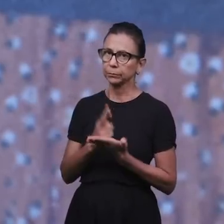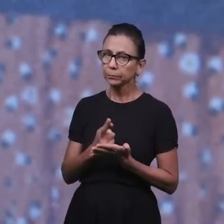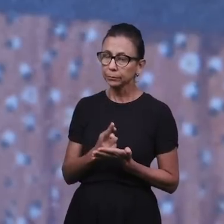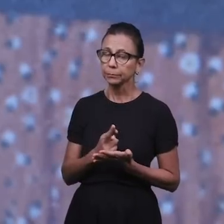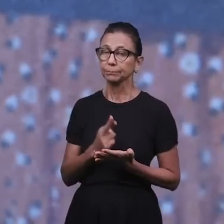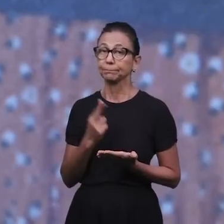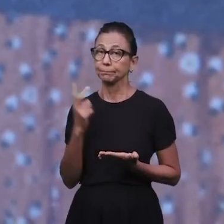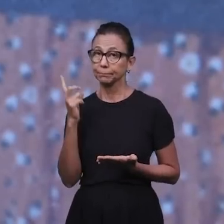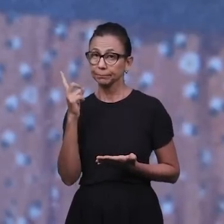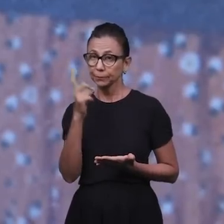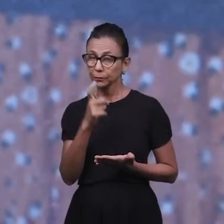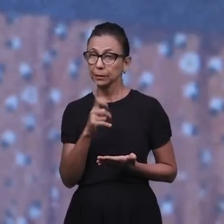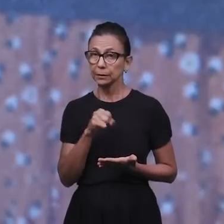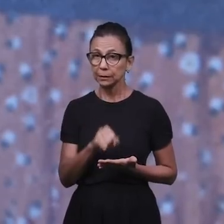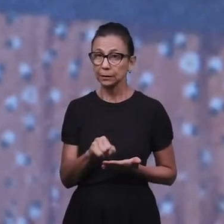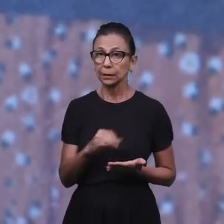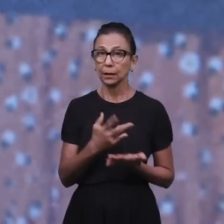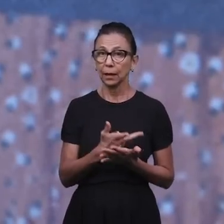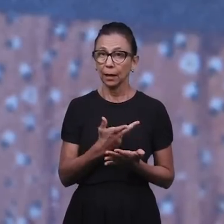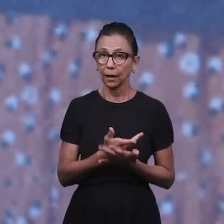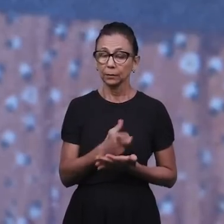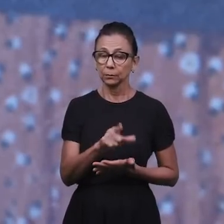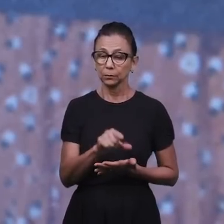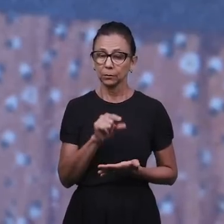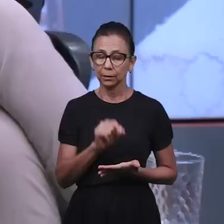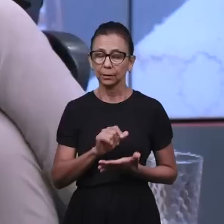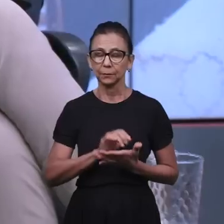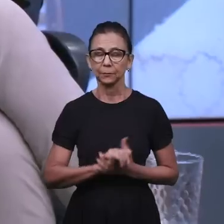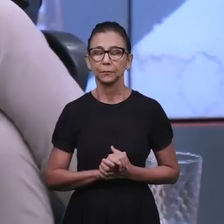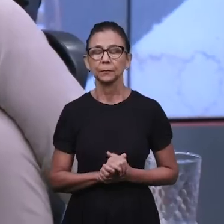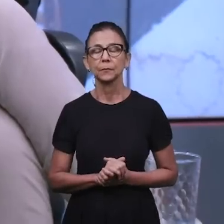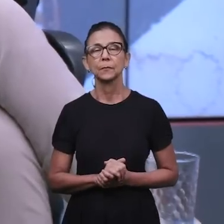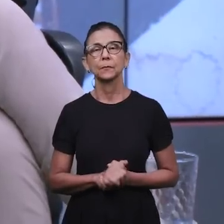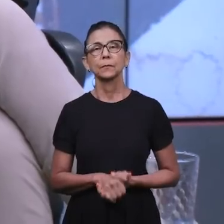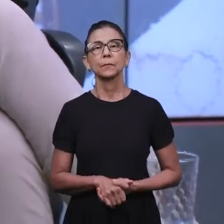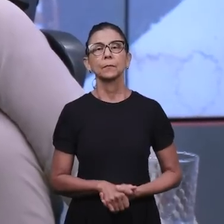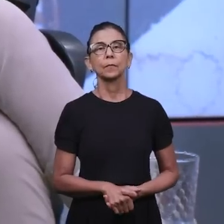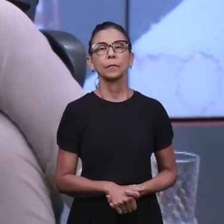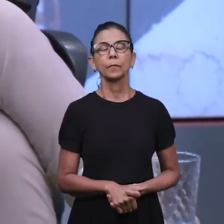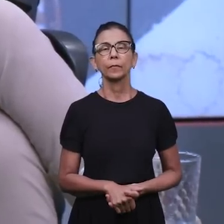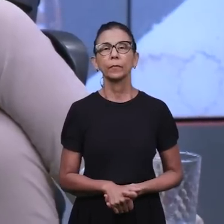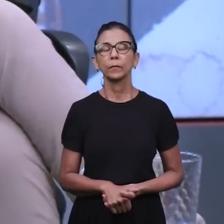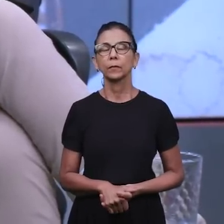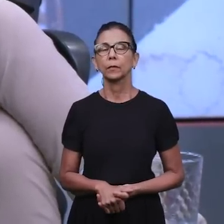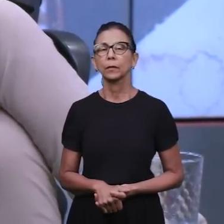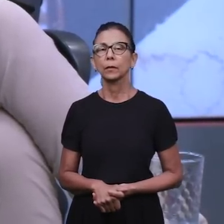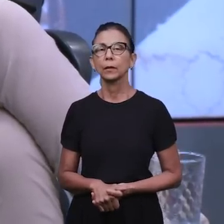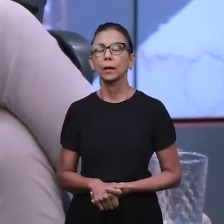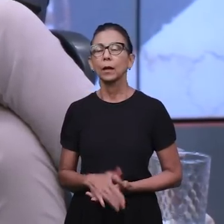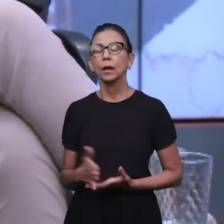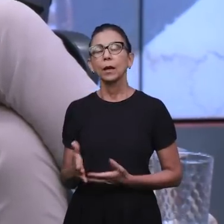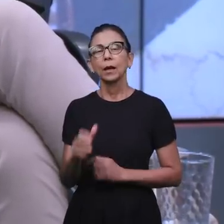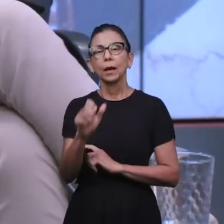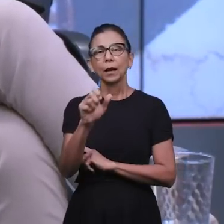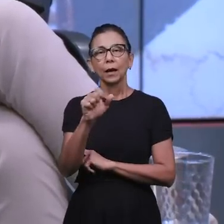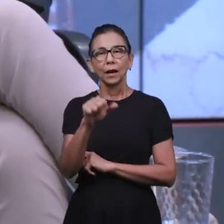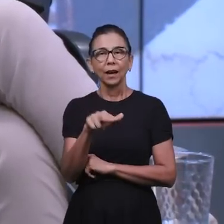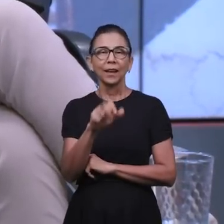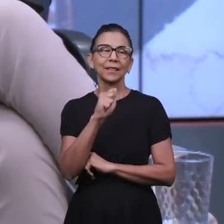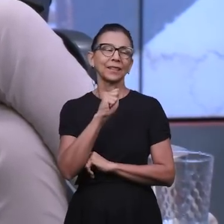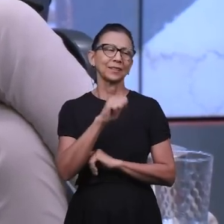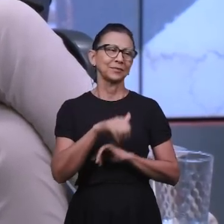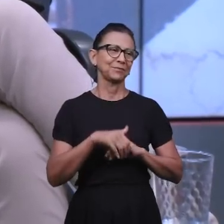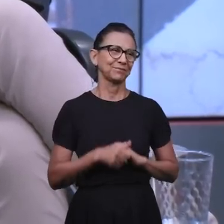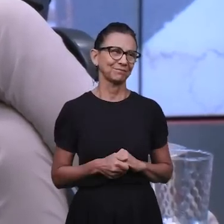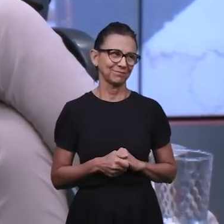da Ana Beatriz, do Rio de Janeiro. Ailton, e aí? Ana, querida, é uma bênção